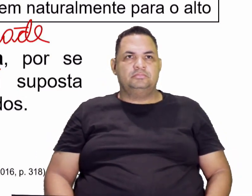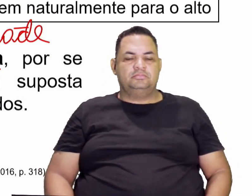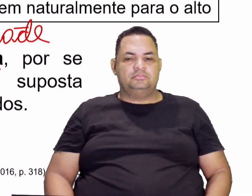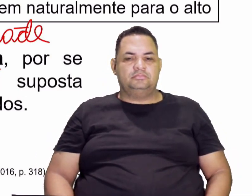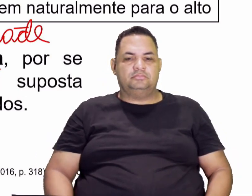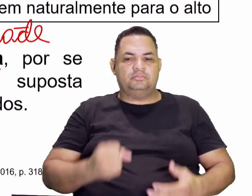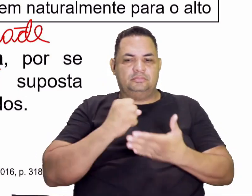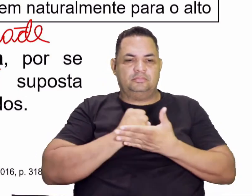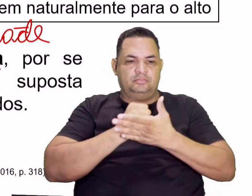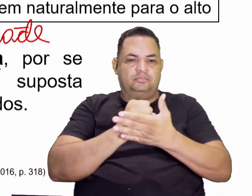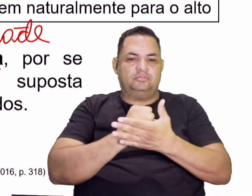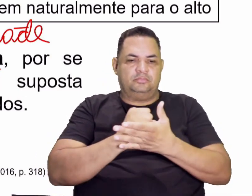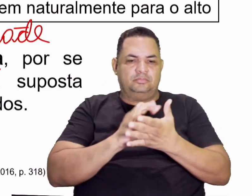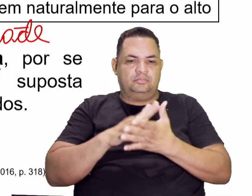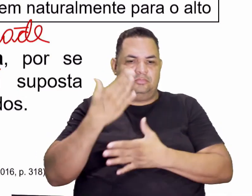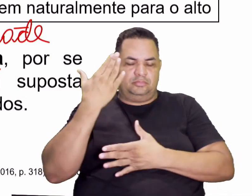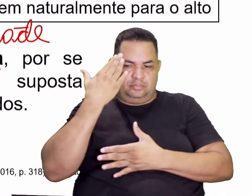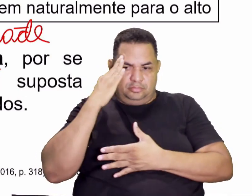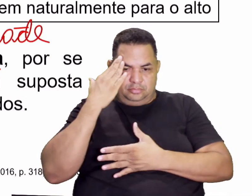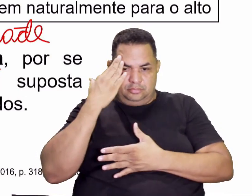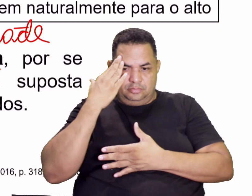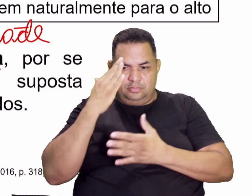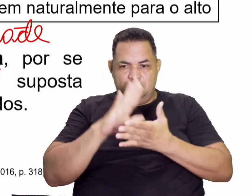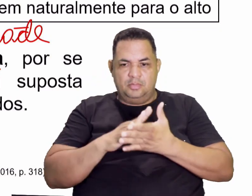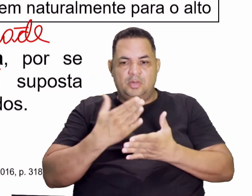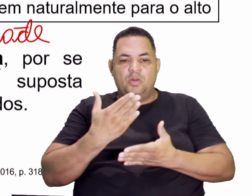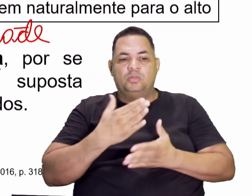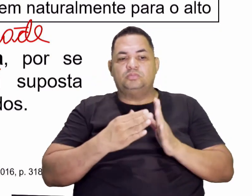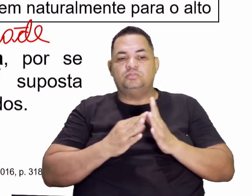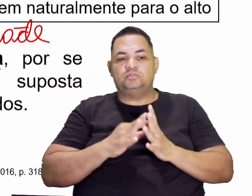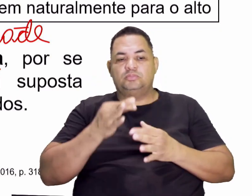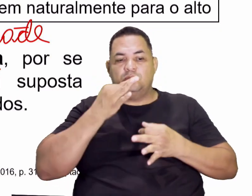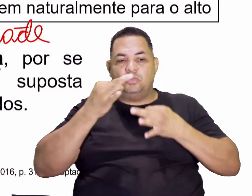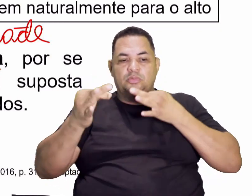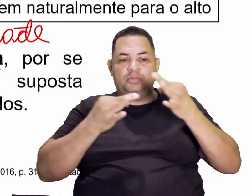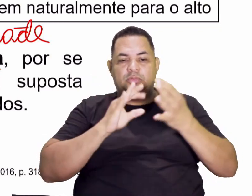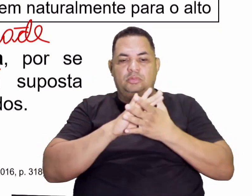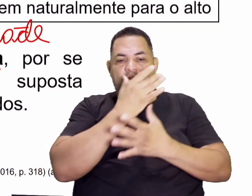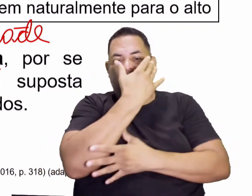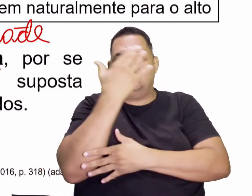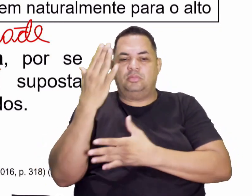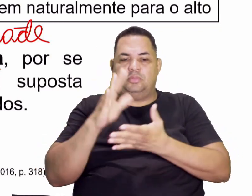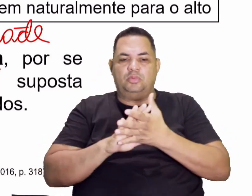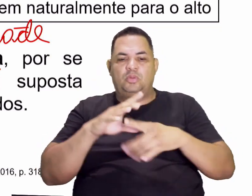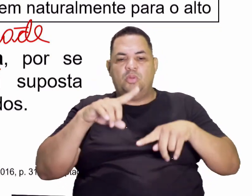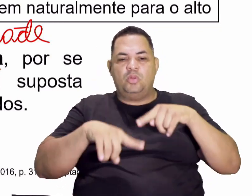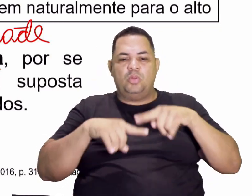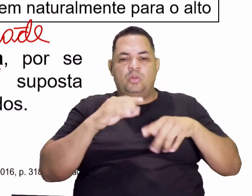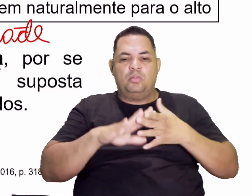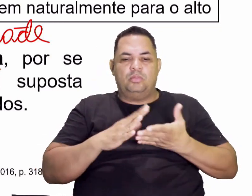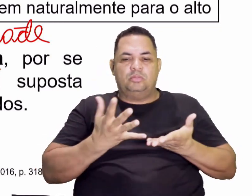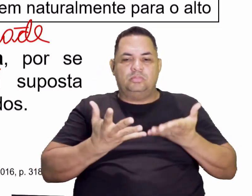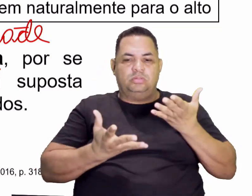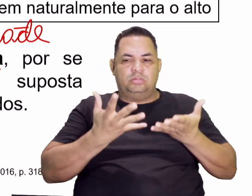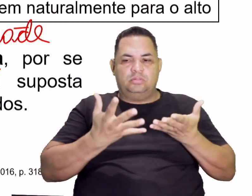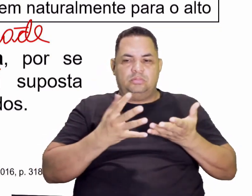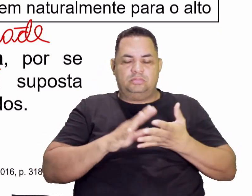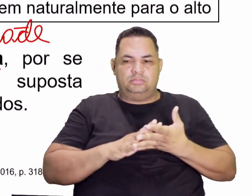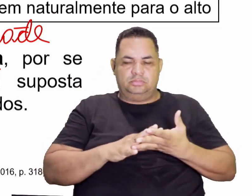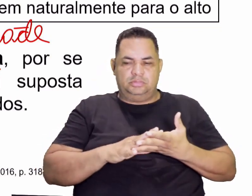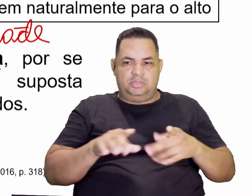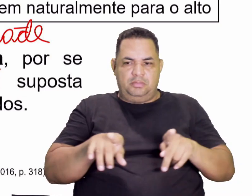Por se basear na compreensão de uma suposta natureza dos corpos leves ou pesados. Então é